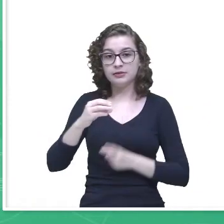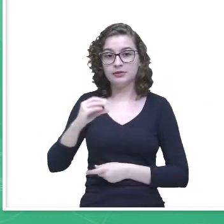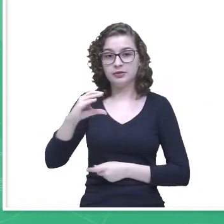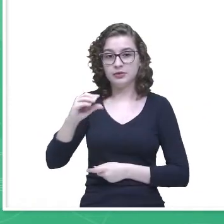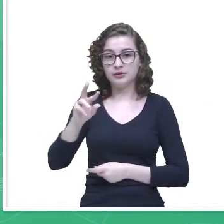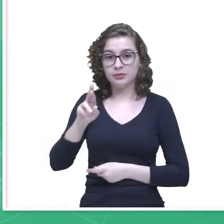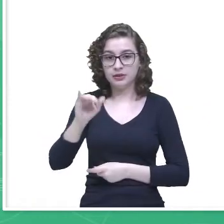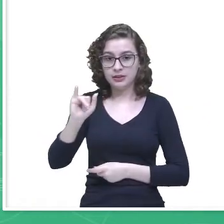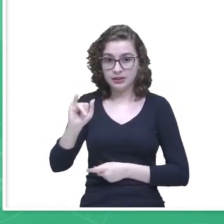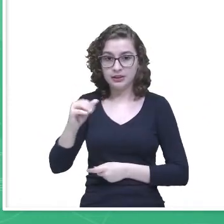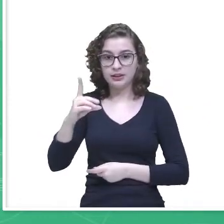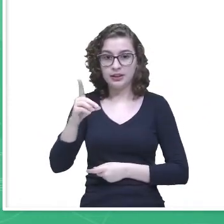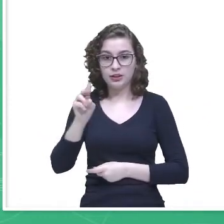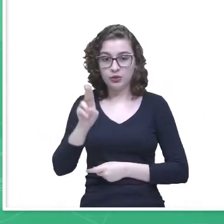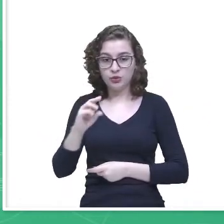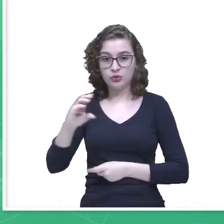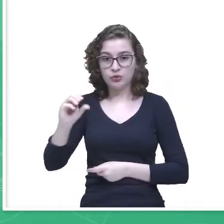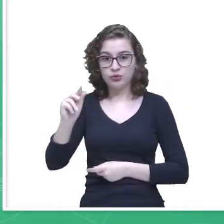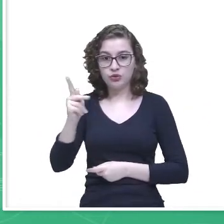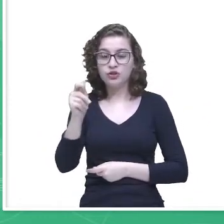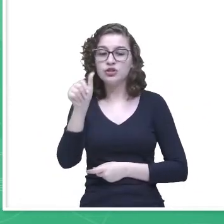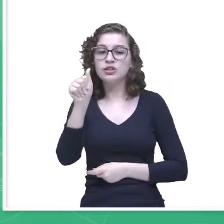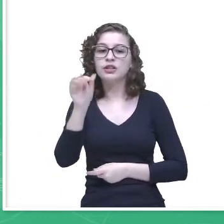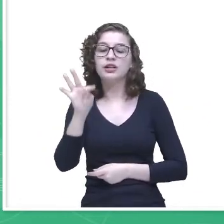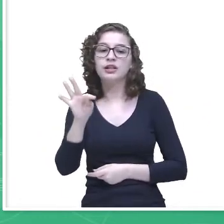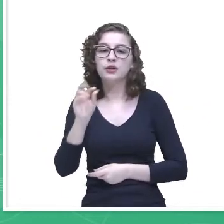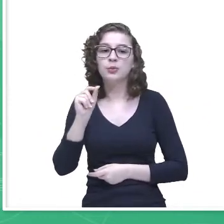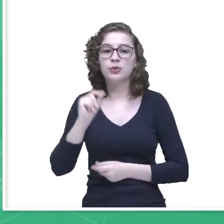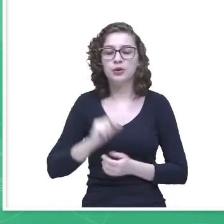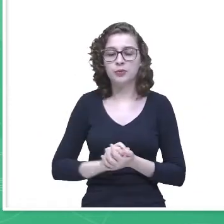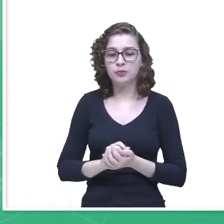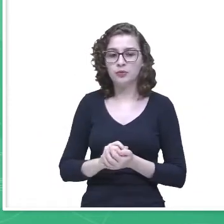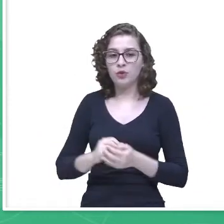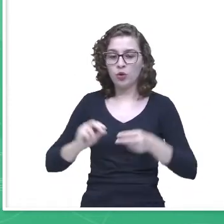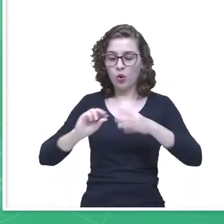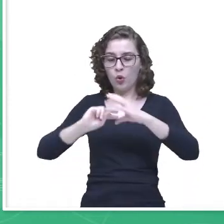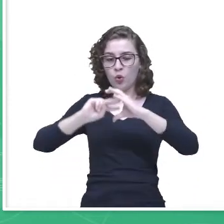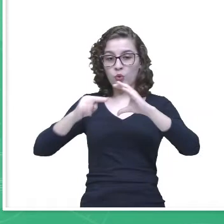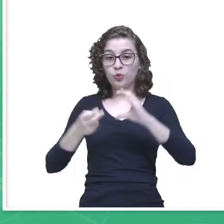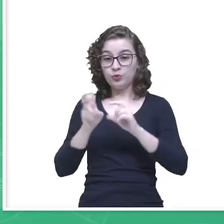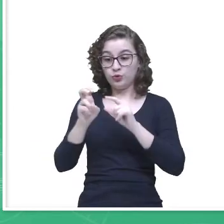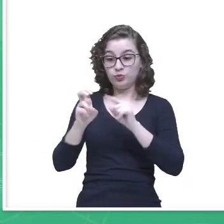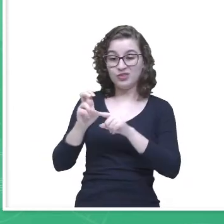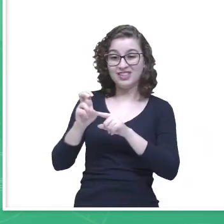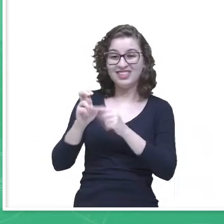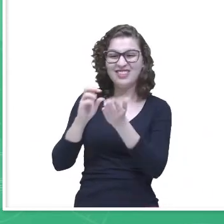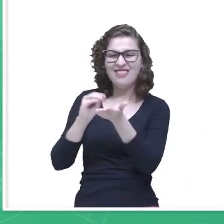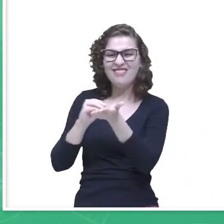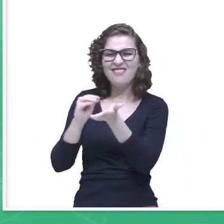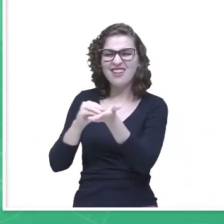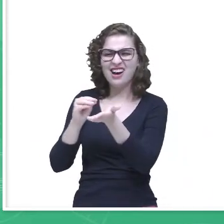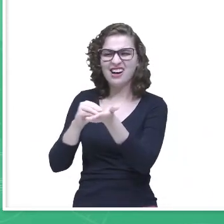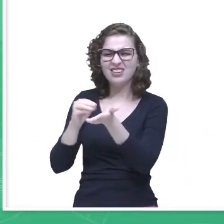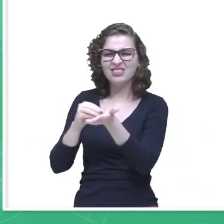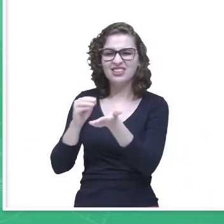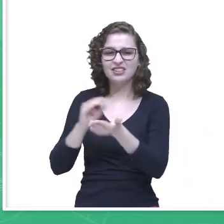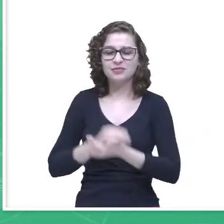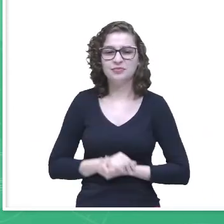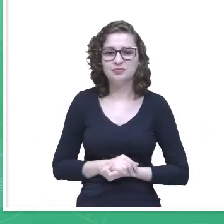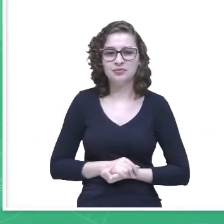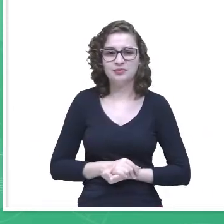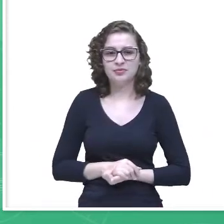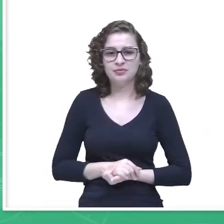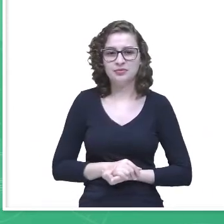gato, em que o cromossomo 5, ele é mais curtinho, ó, tá faltando um pedacinho dele. E por que é chamado de